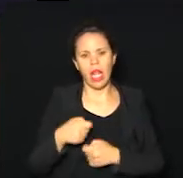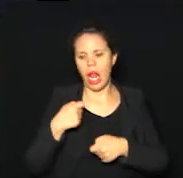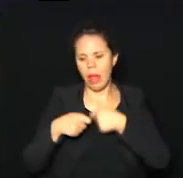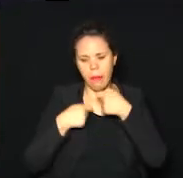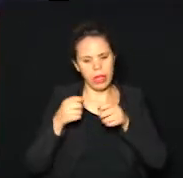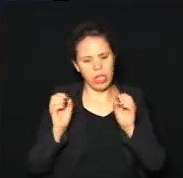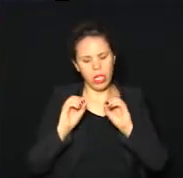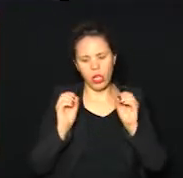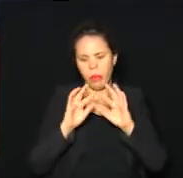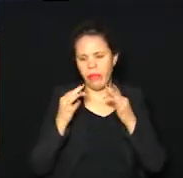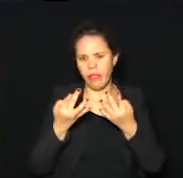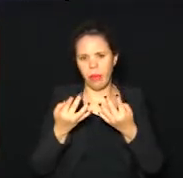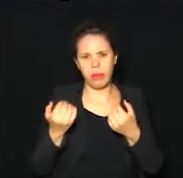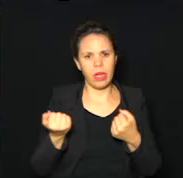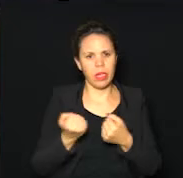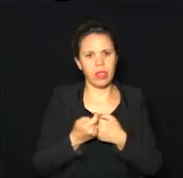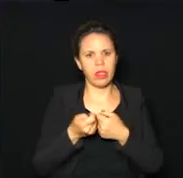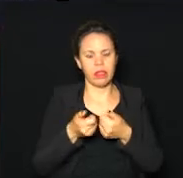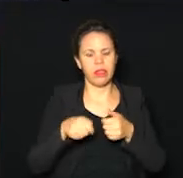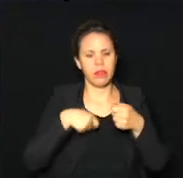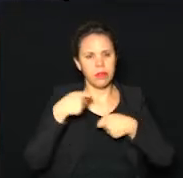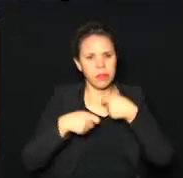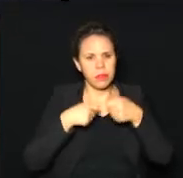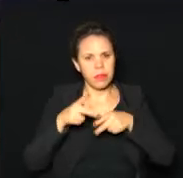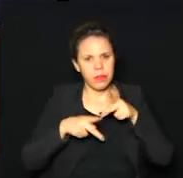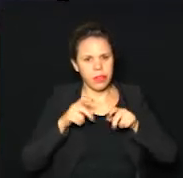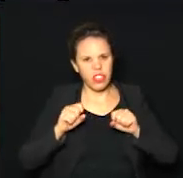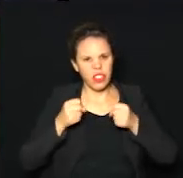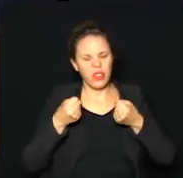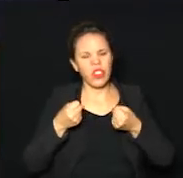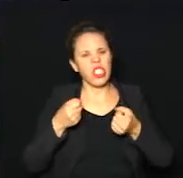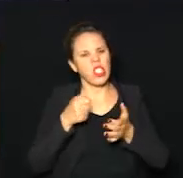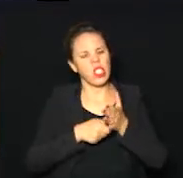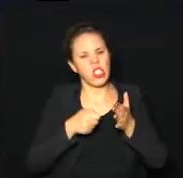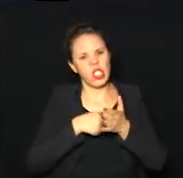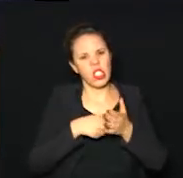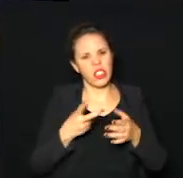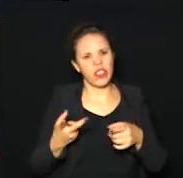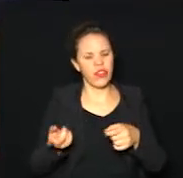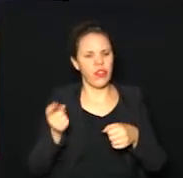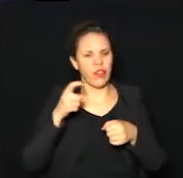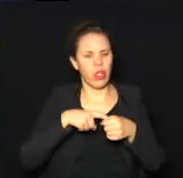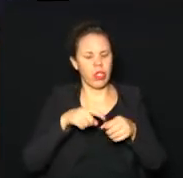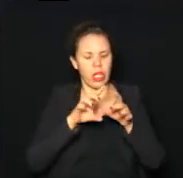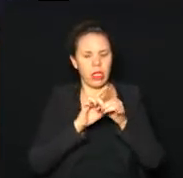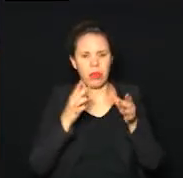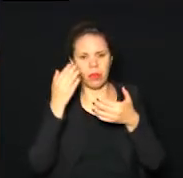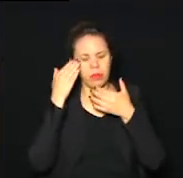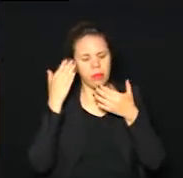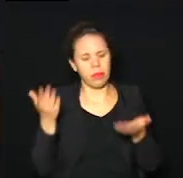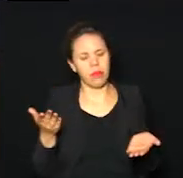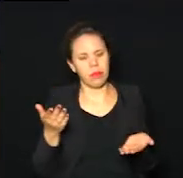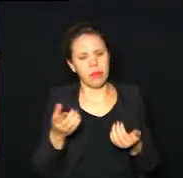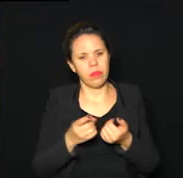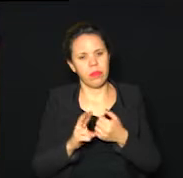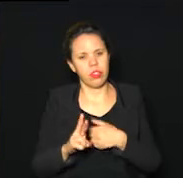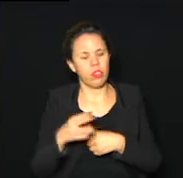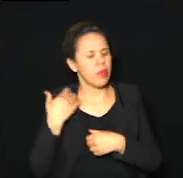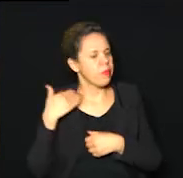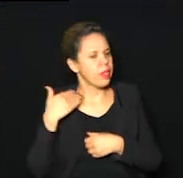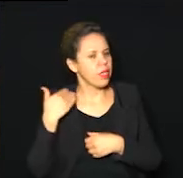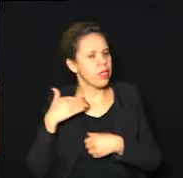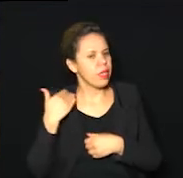família. Nós temos que sustentar, porque temos que estar forte para combater e voltar à democracia. Muito obrigado, doutora Mariana.